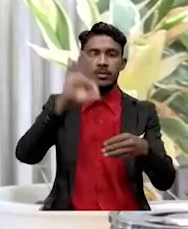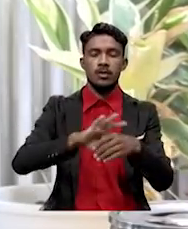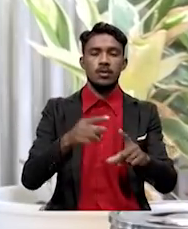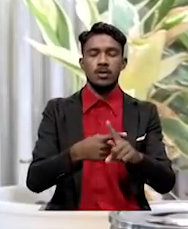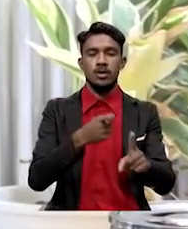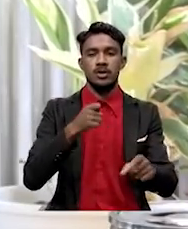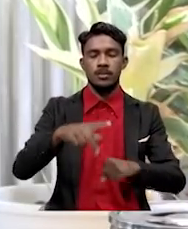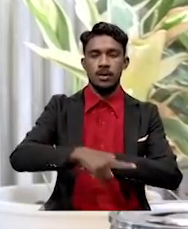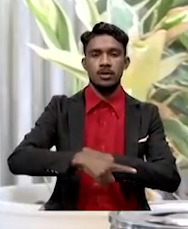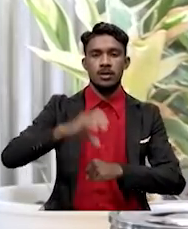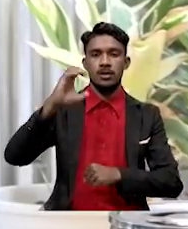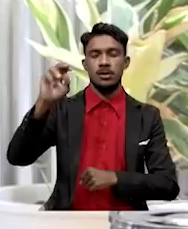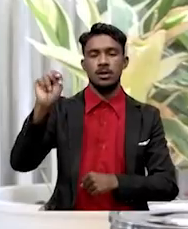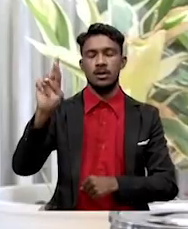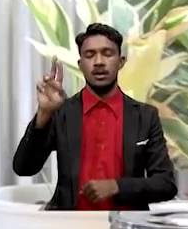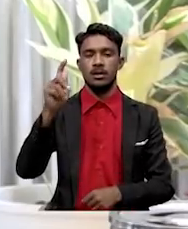ato dissolve.